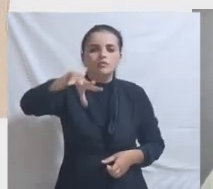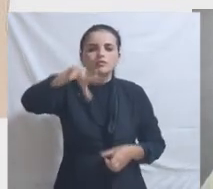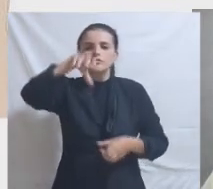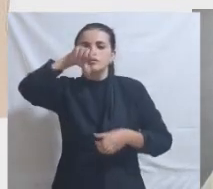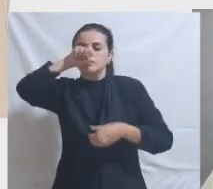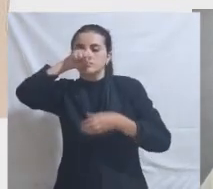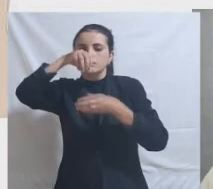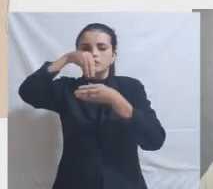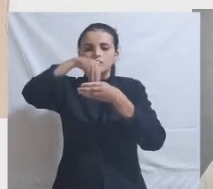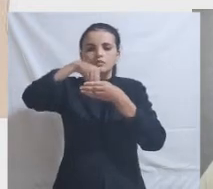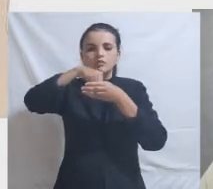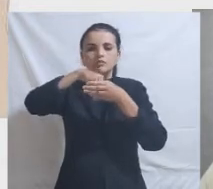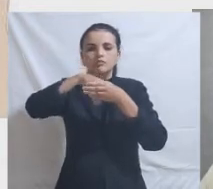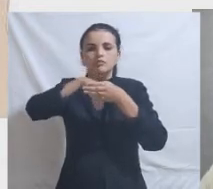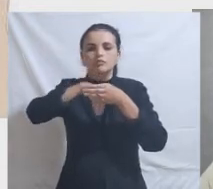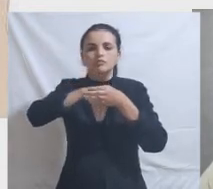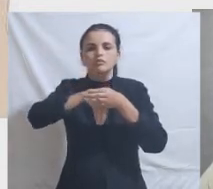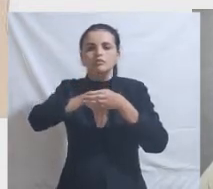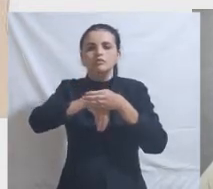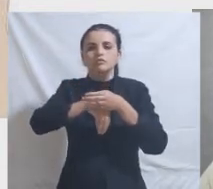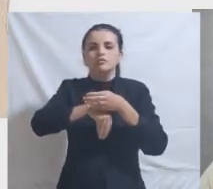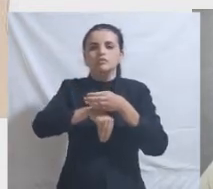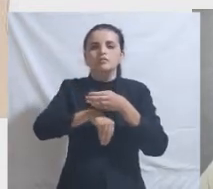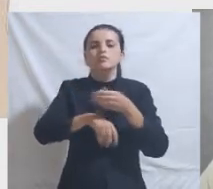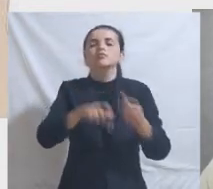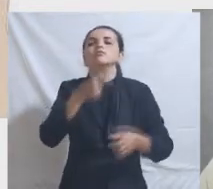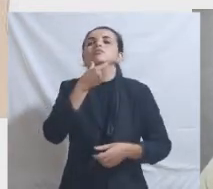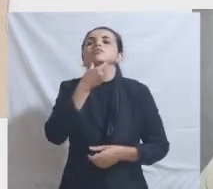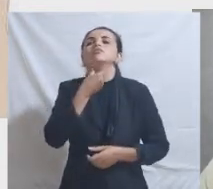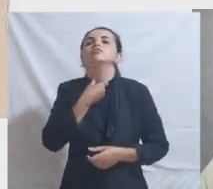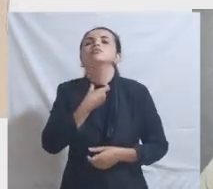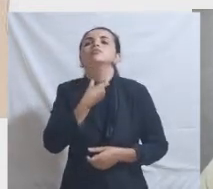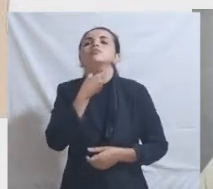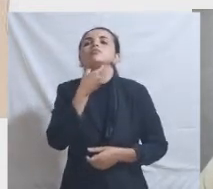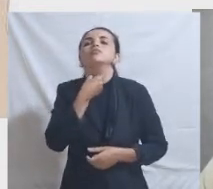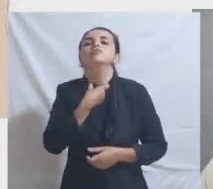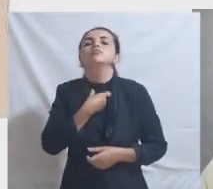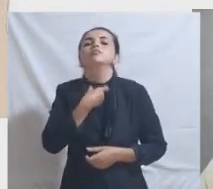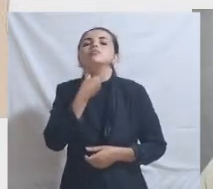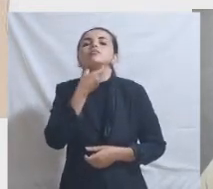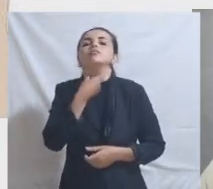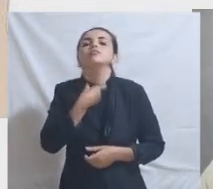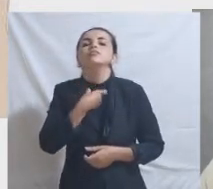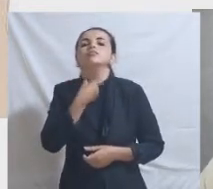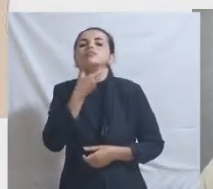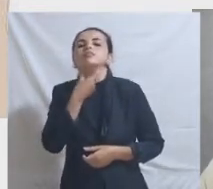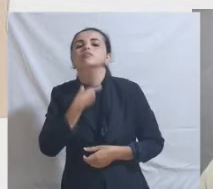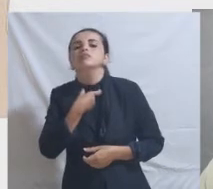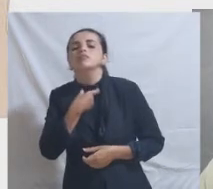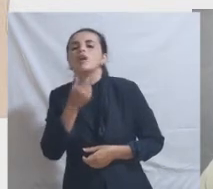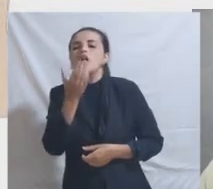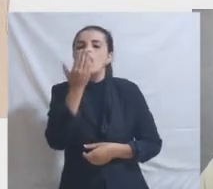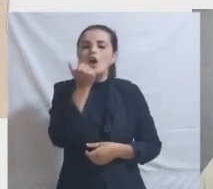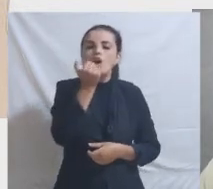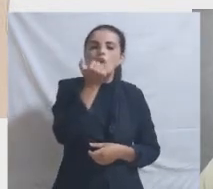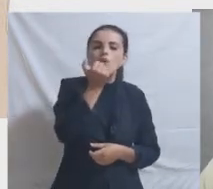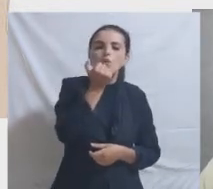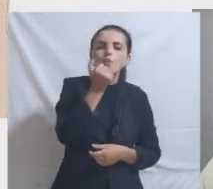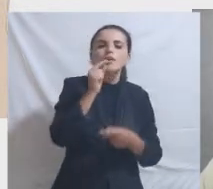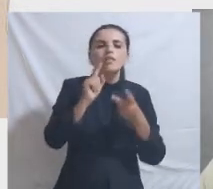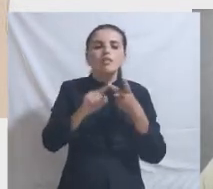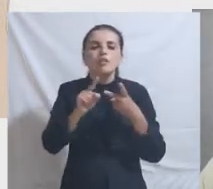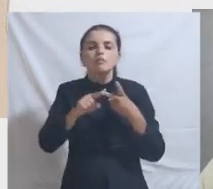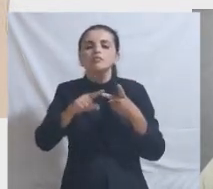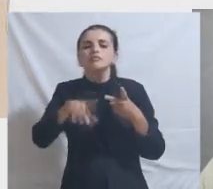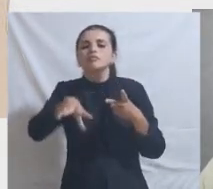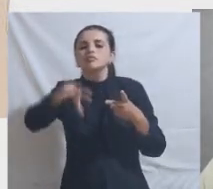depois que passa no nariz, o ar ele vai para a faringe. A faringe serve de passagem tanto para os alimentos como para o ar.